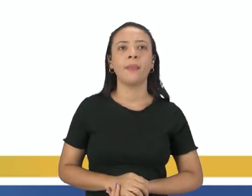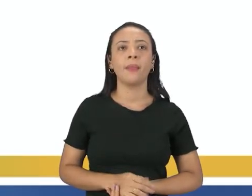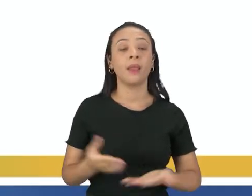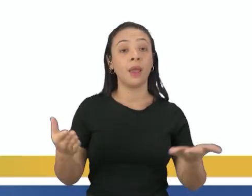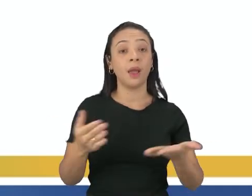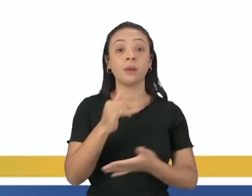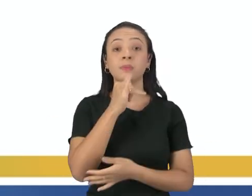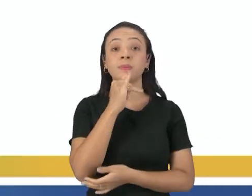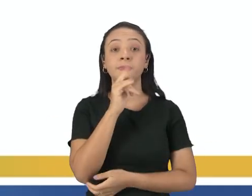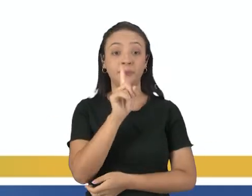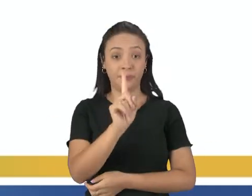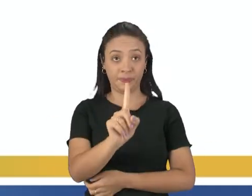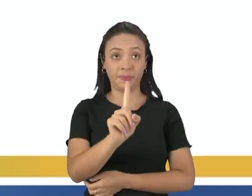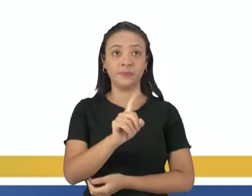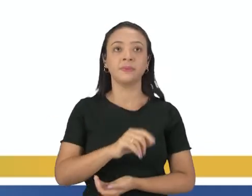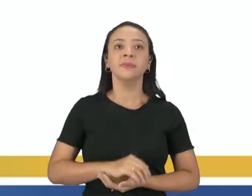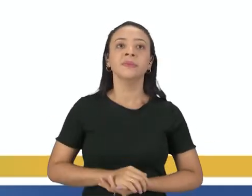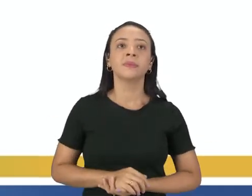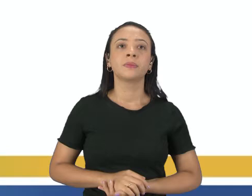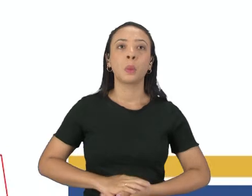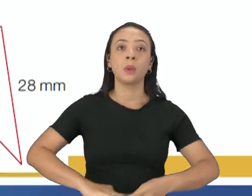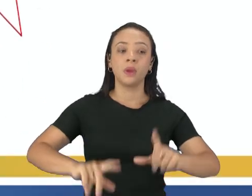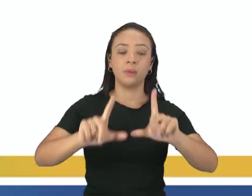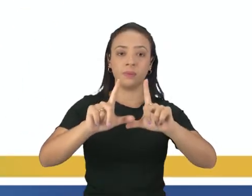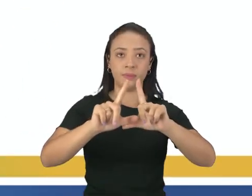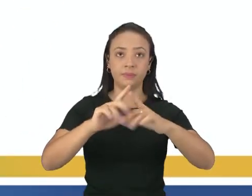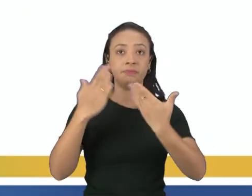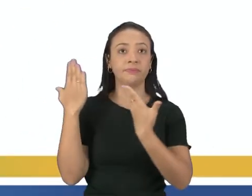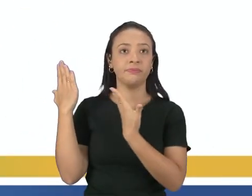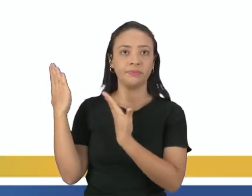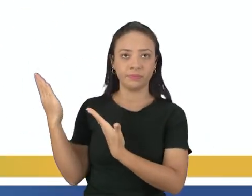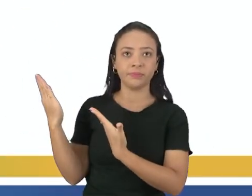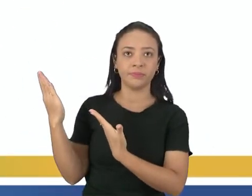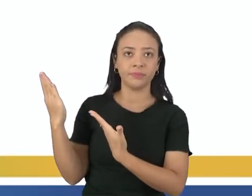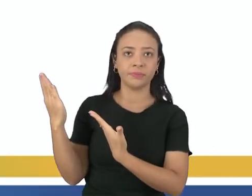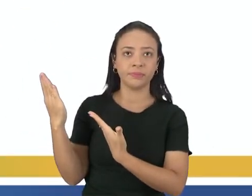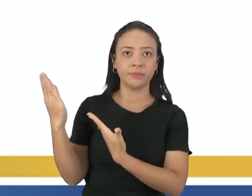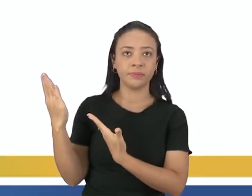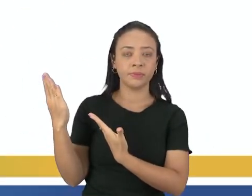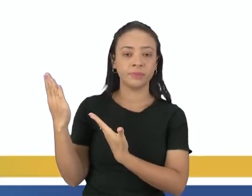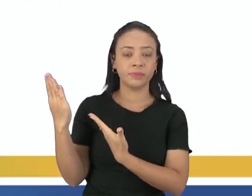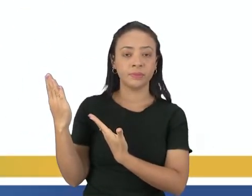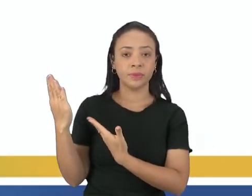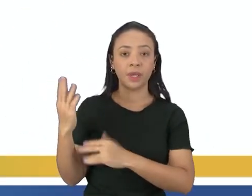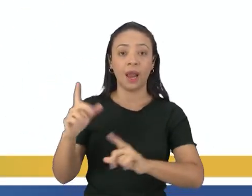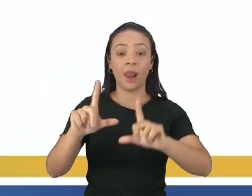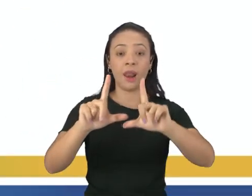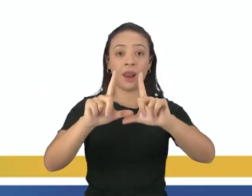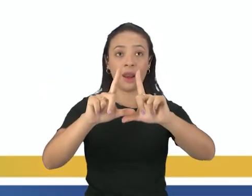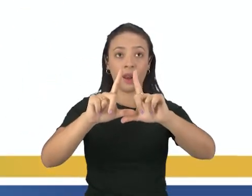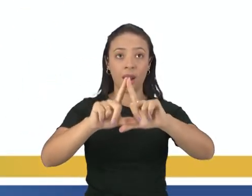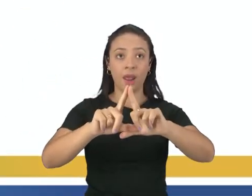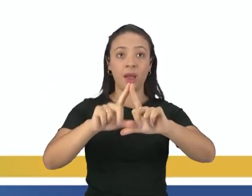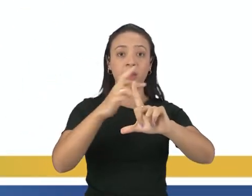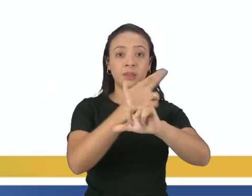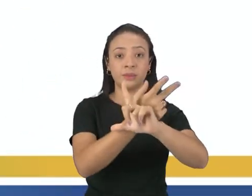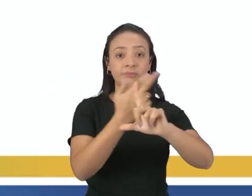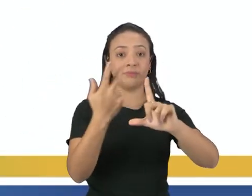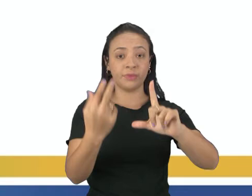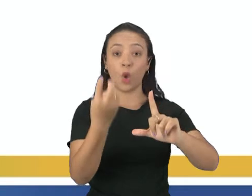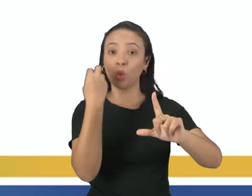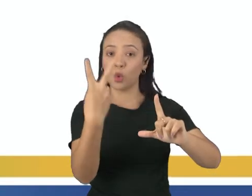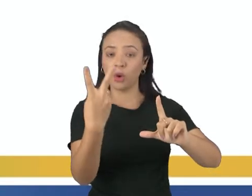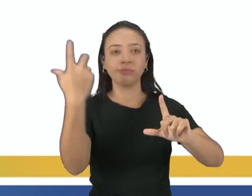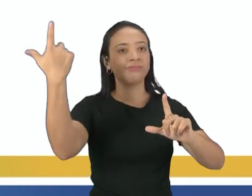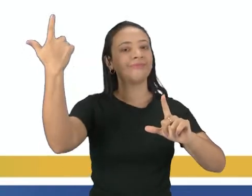Então, vamos para o nosso primeiro exemplo. O triângulo ao lado não tem 2 lados de mesma medida, então ele